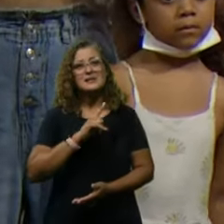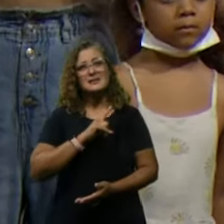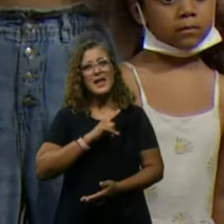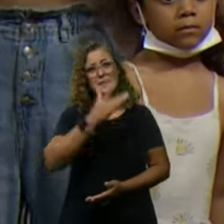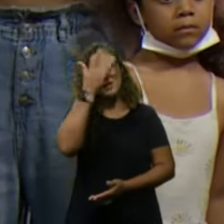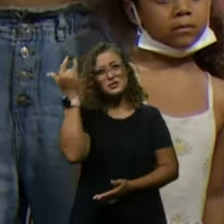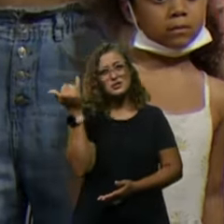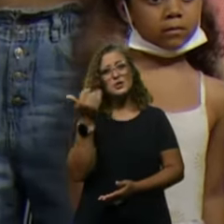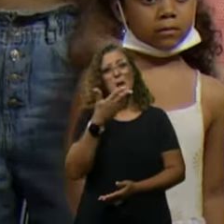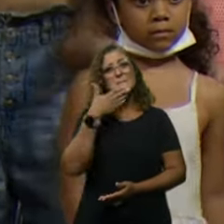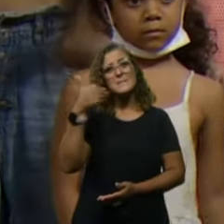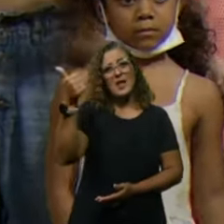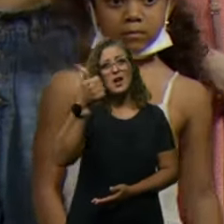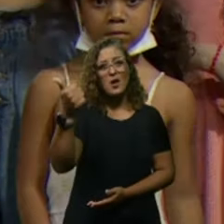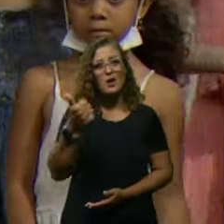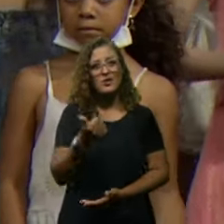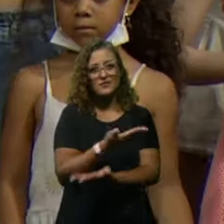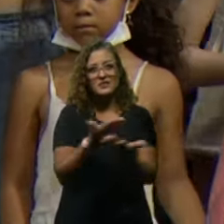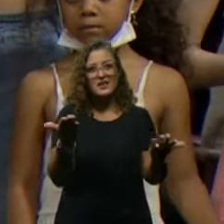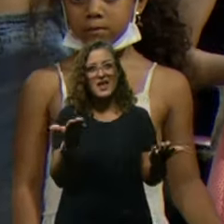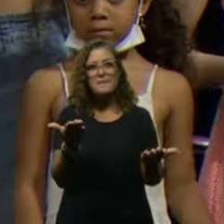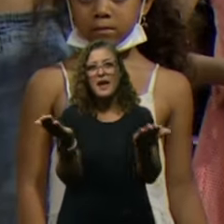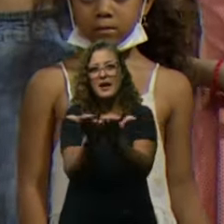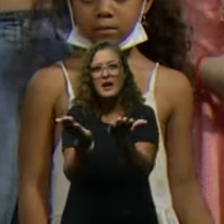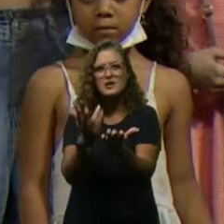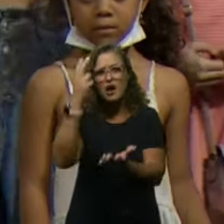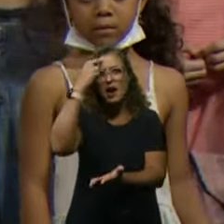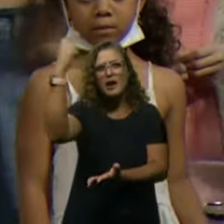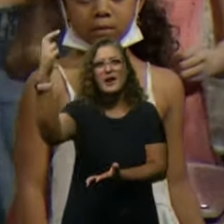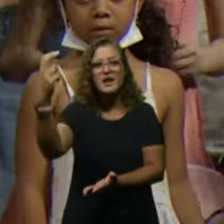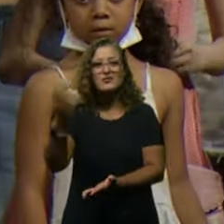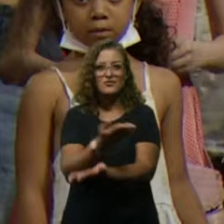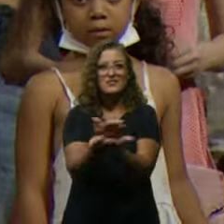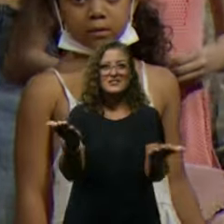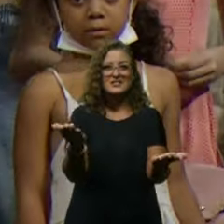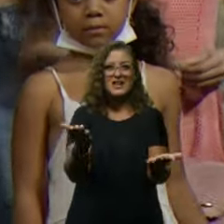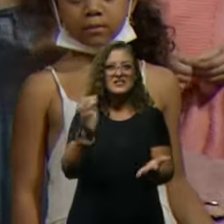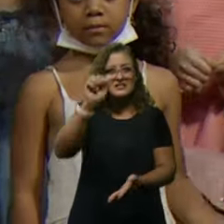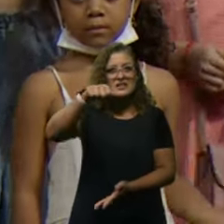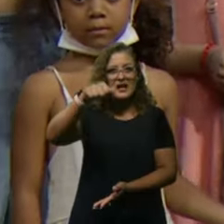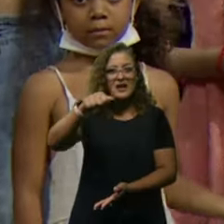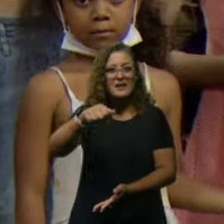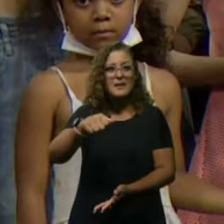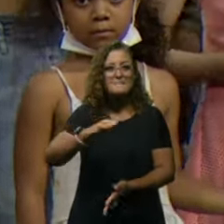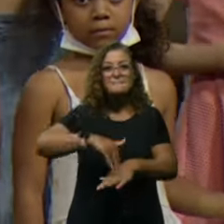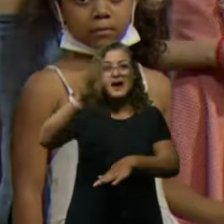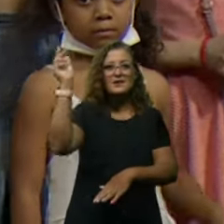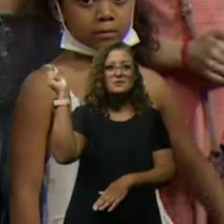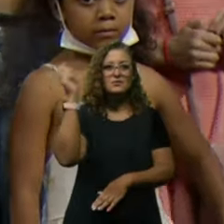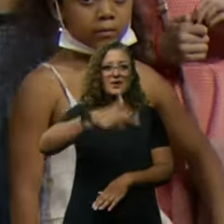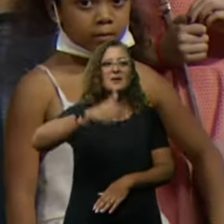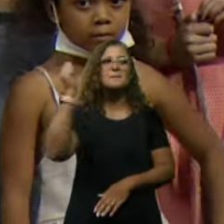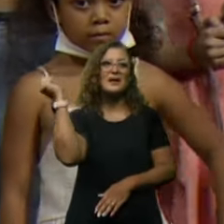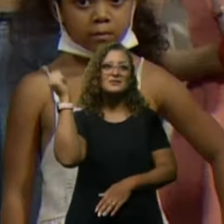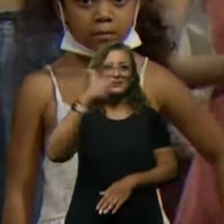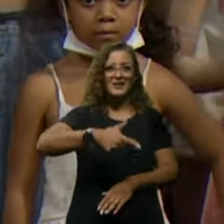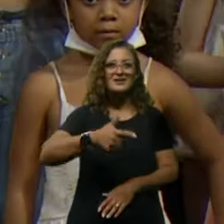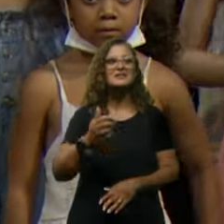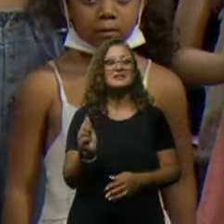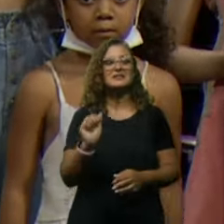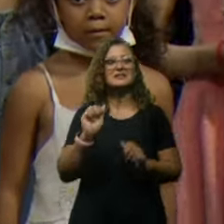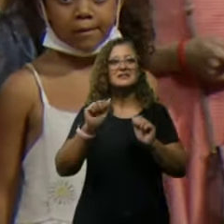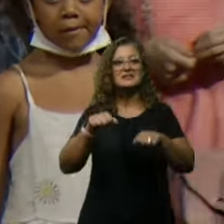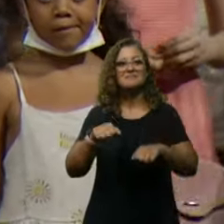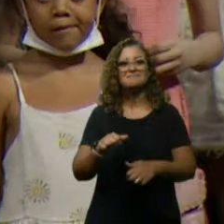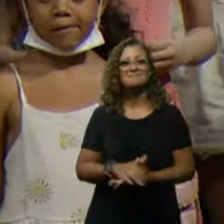mas diferente do que você sim ou não seja honesto mais inteligente que você sim ou não agora entendo o ambiente familiar mesmo